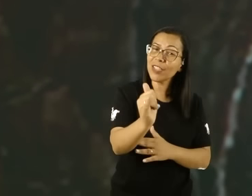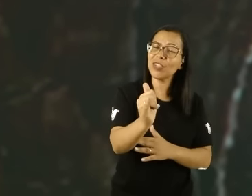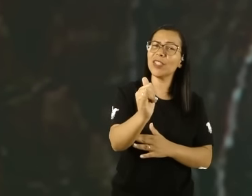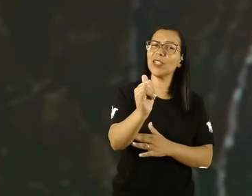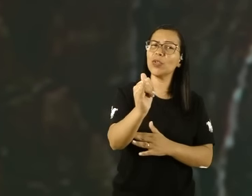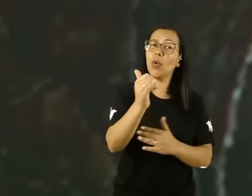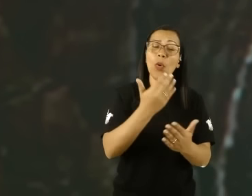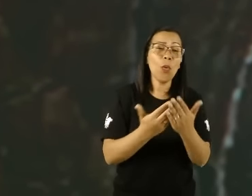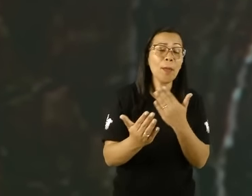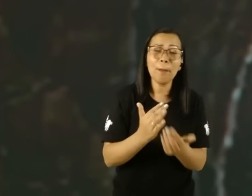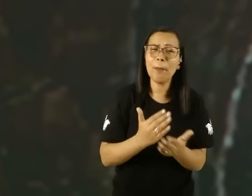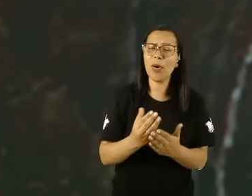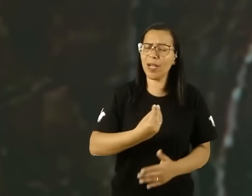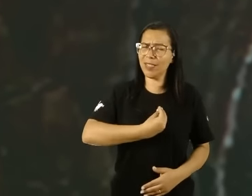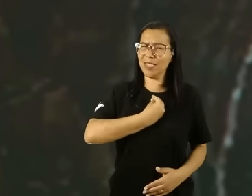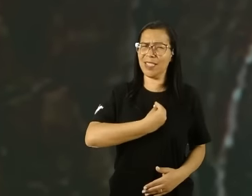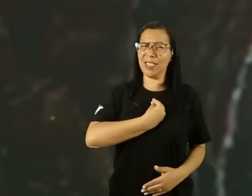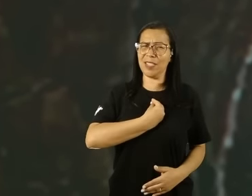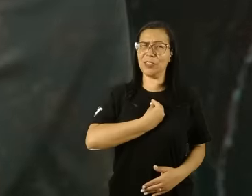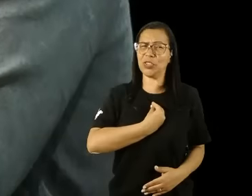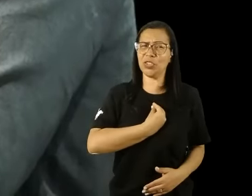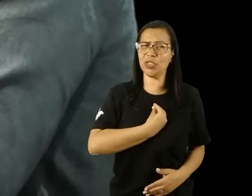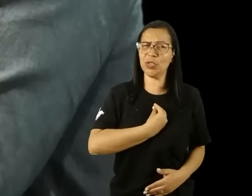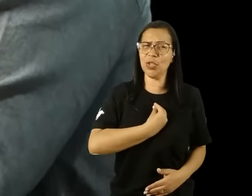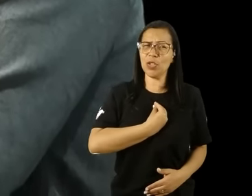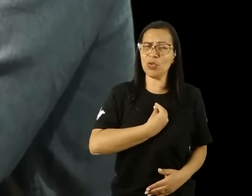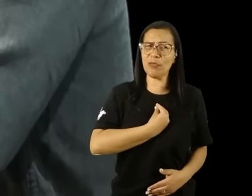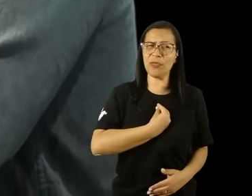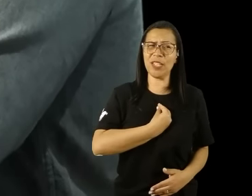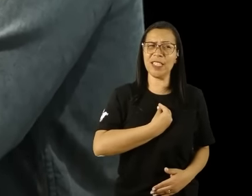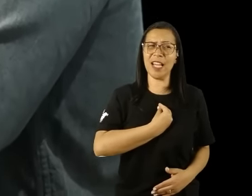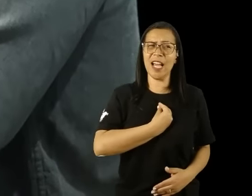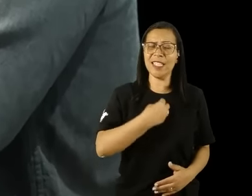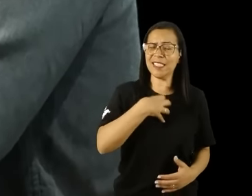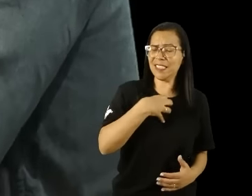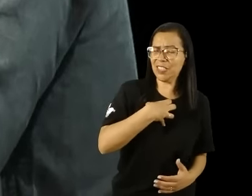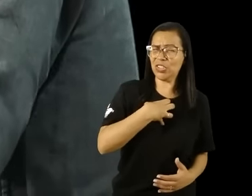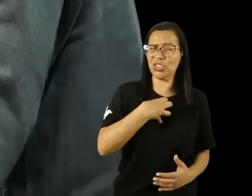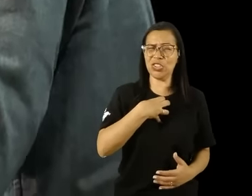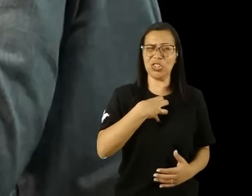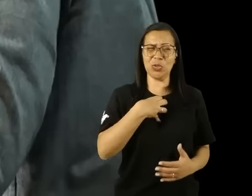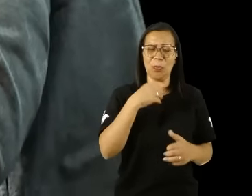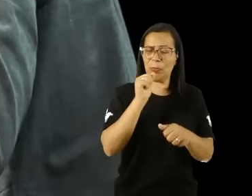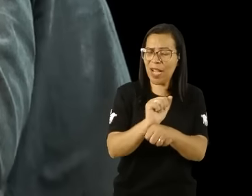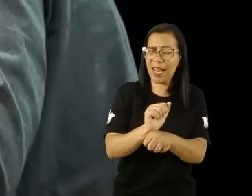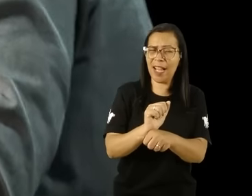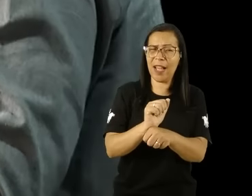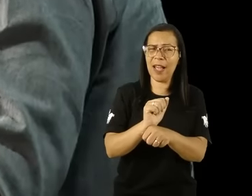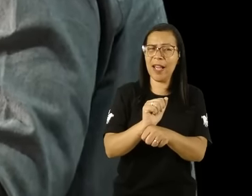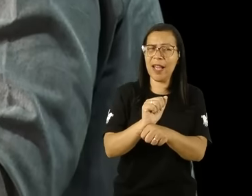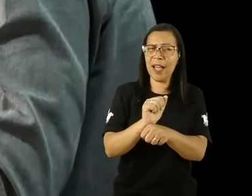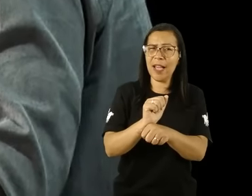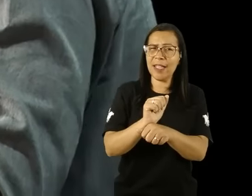frente, ainda com vontade de morrer, olhe para mim, porque você não é bom para nenhum lugar que eu tirei você. Não adianta voltar a tentar fazer o que você fazia,